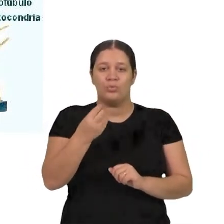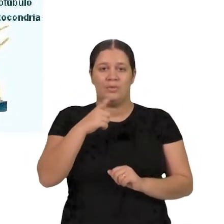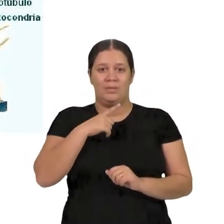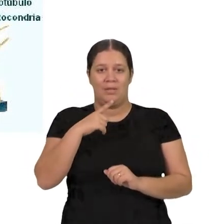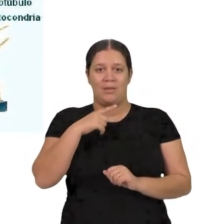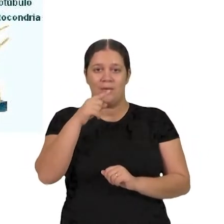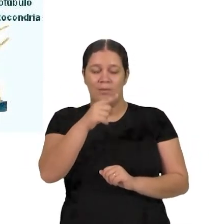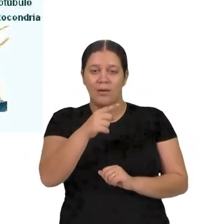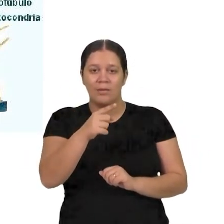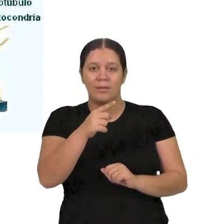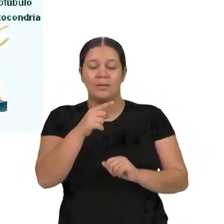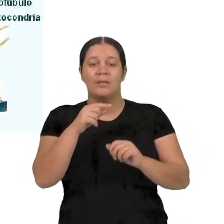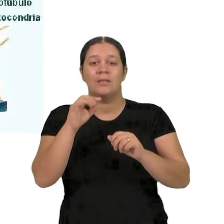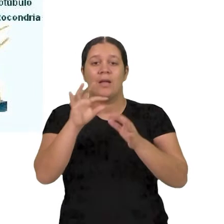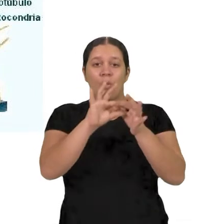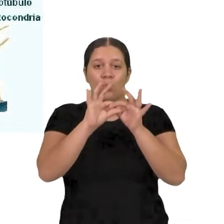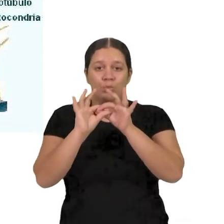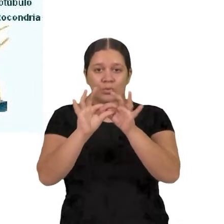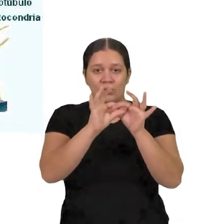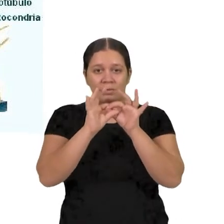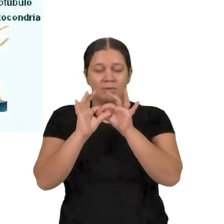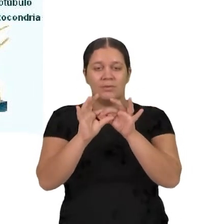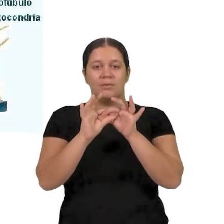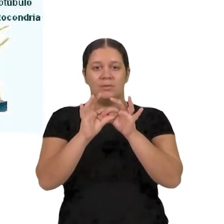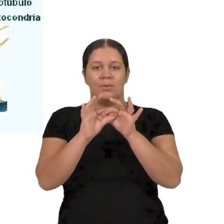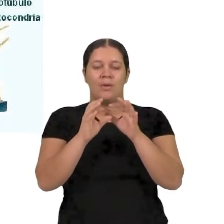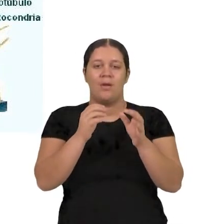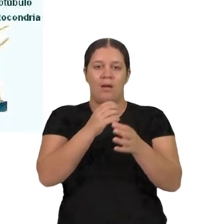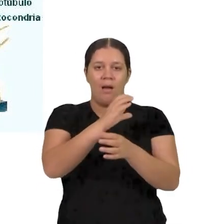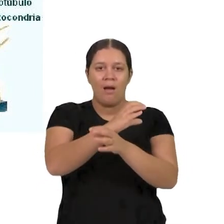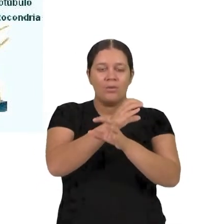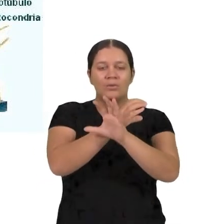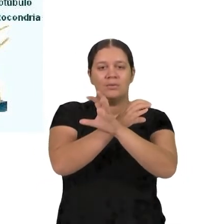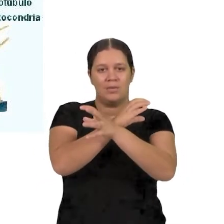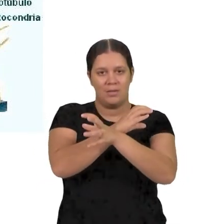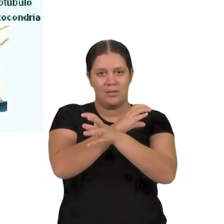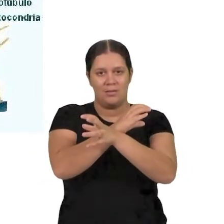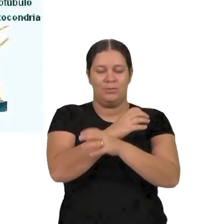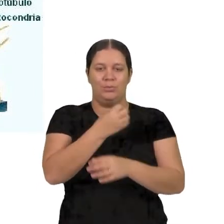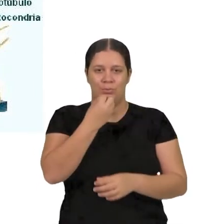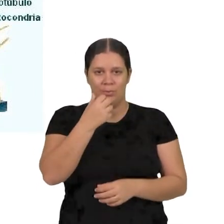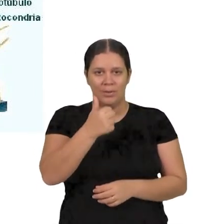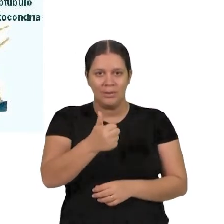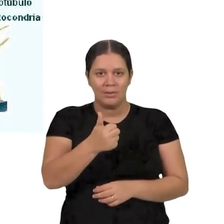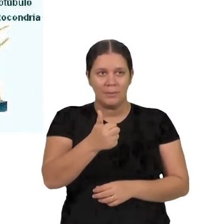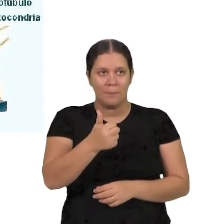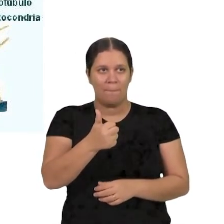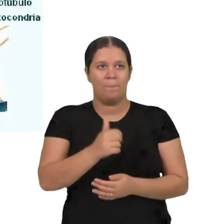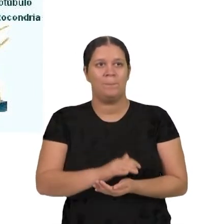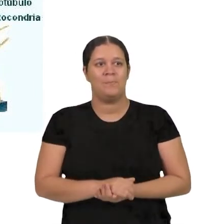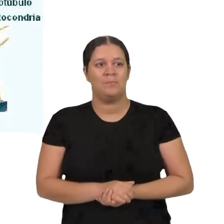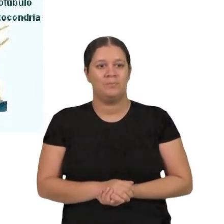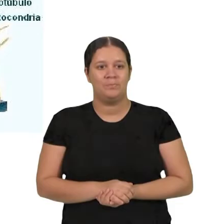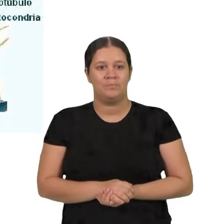estar vinculado, tá, ao citoesqueleto. Tudo bem?